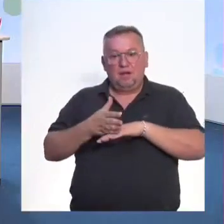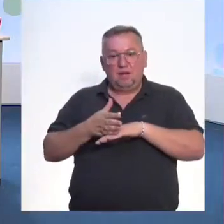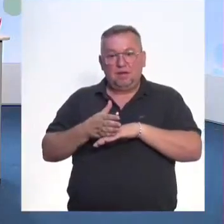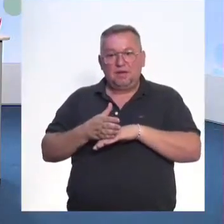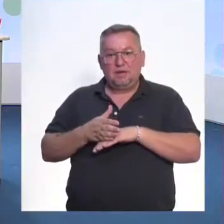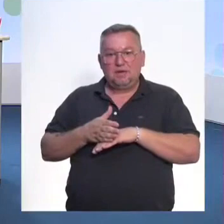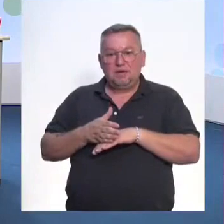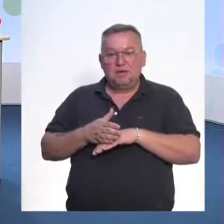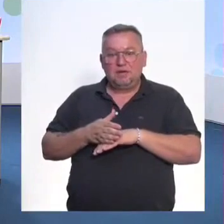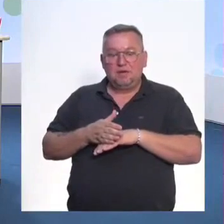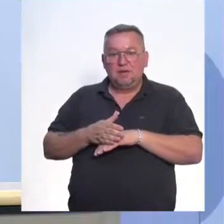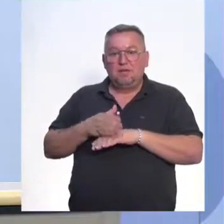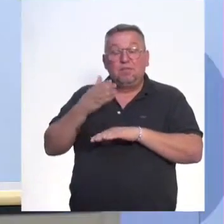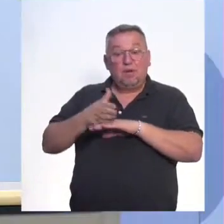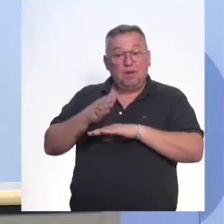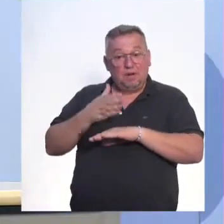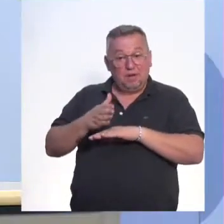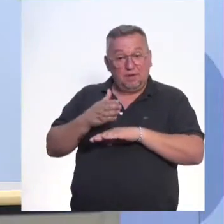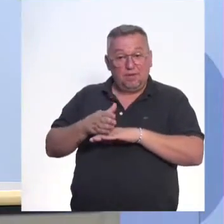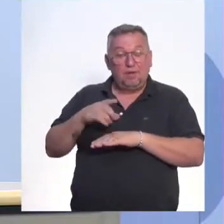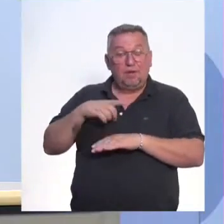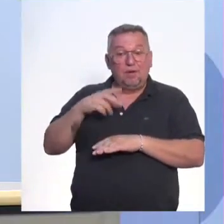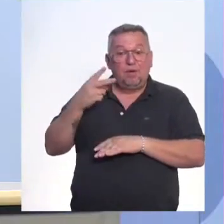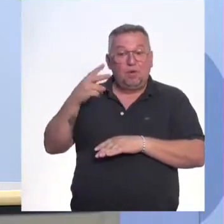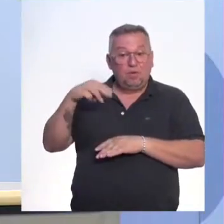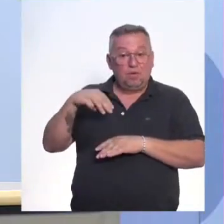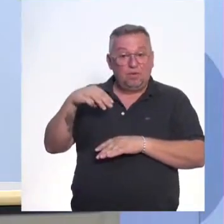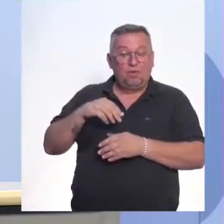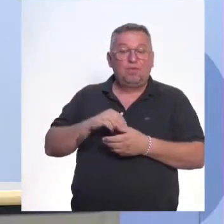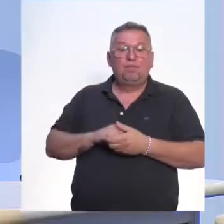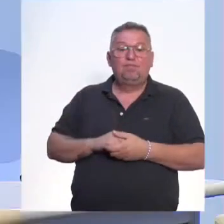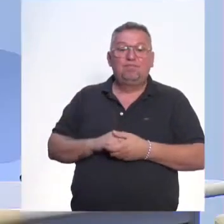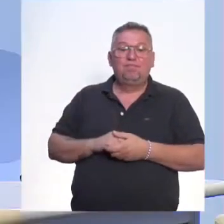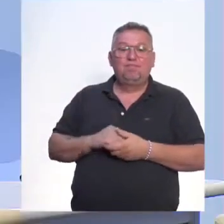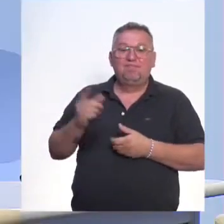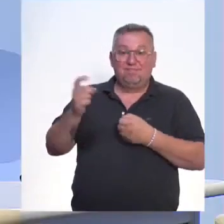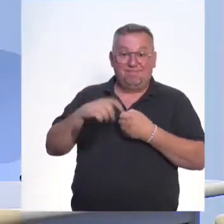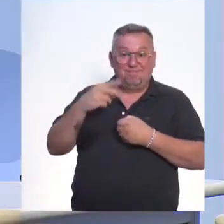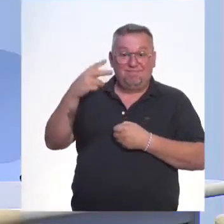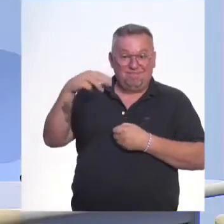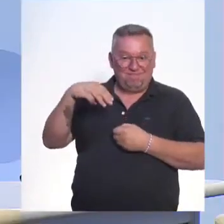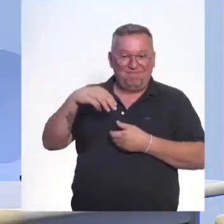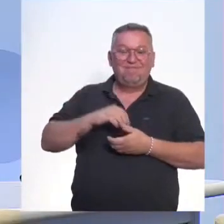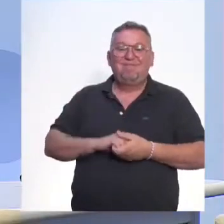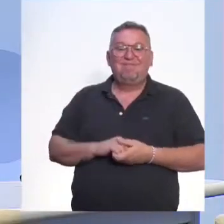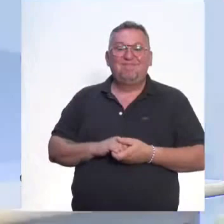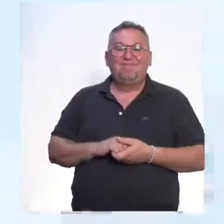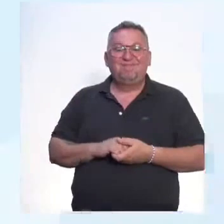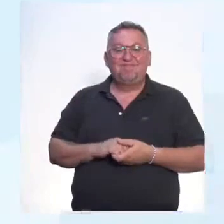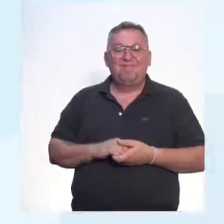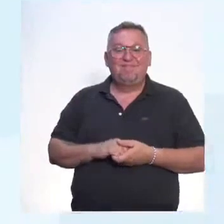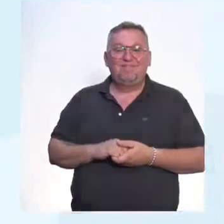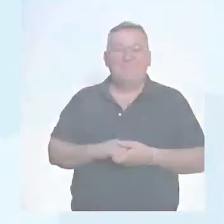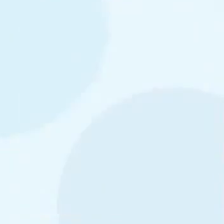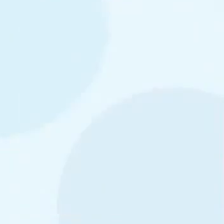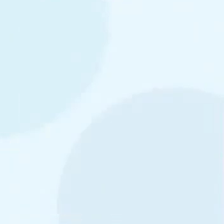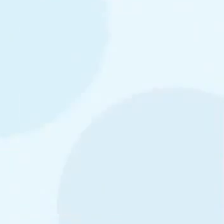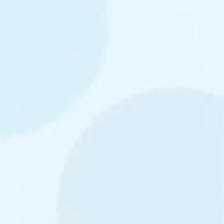tempo? Professora Inês, para essa atividade, os alunos terão 2 minutos. Então, voltamos em 2 minutos.